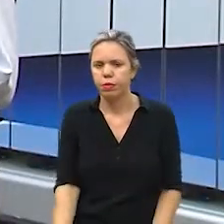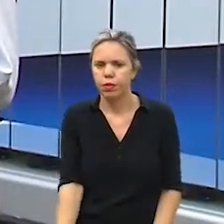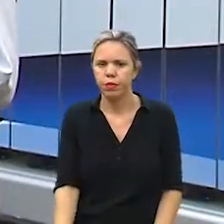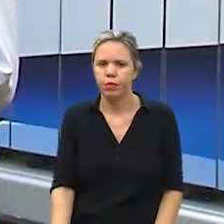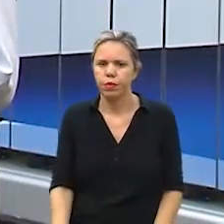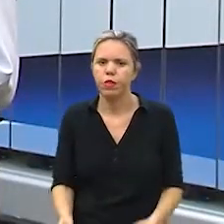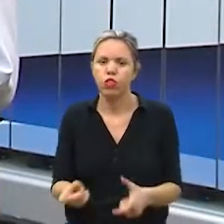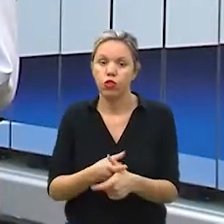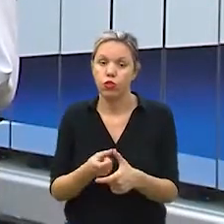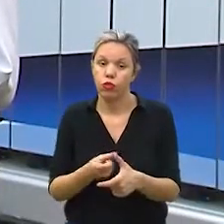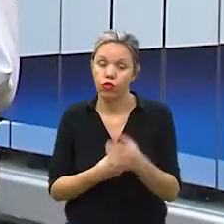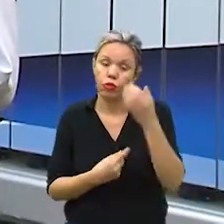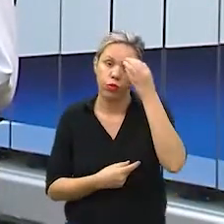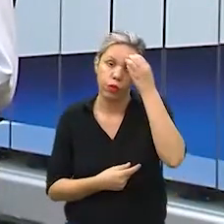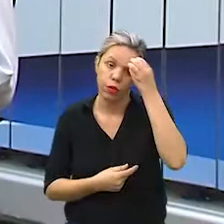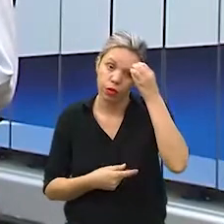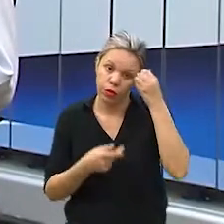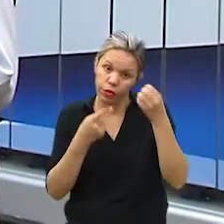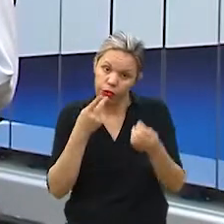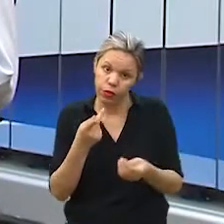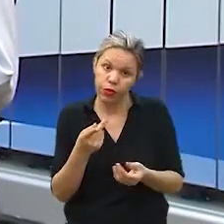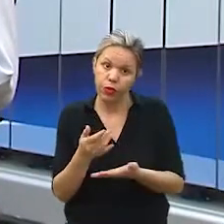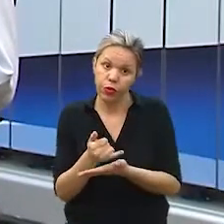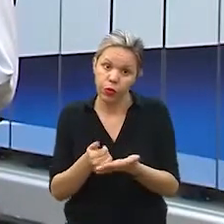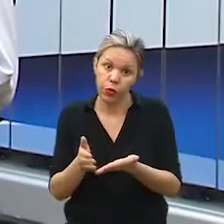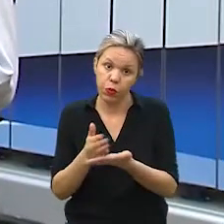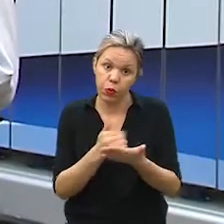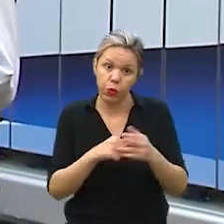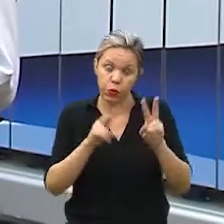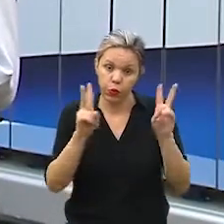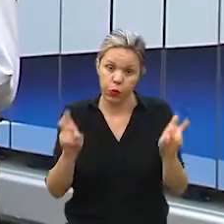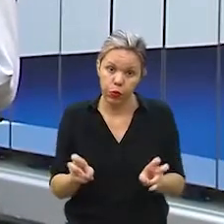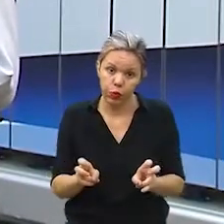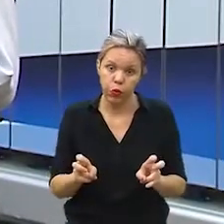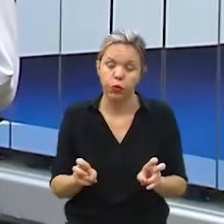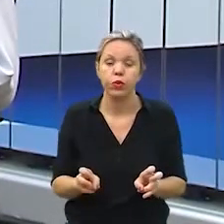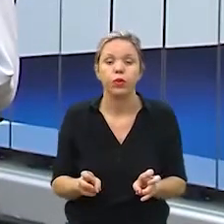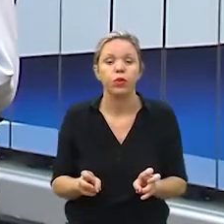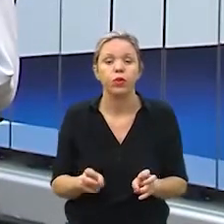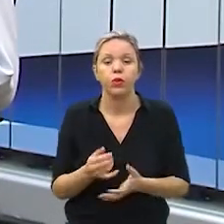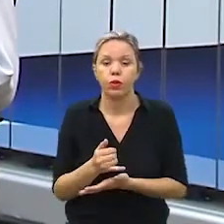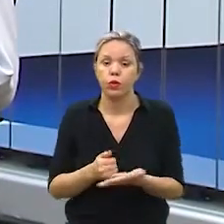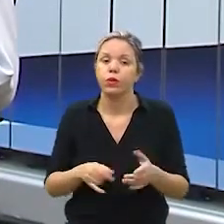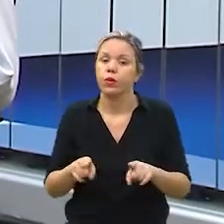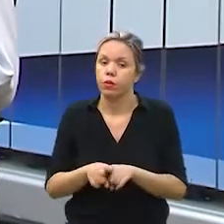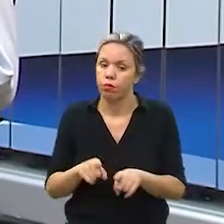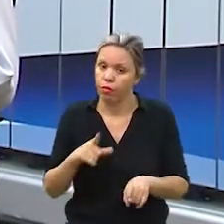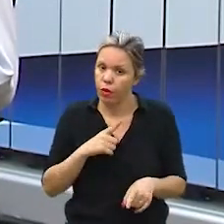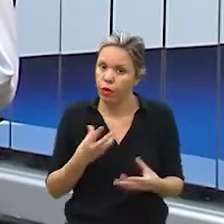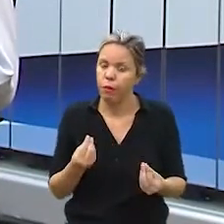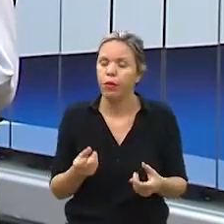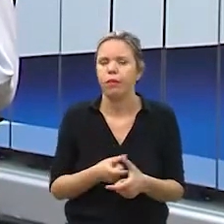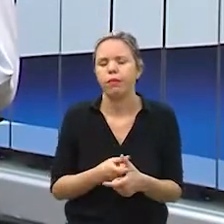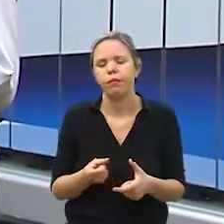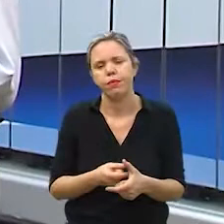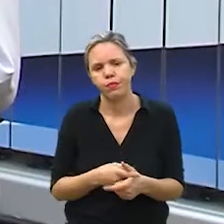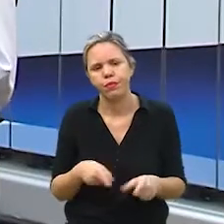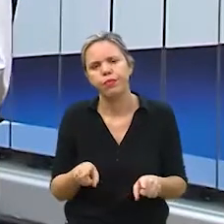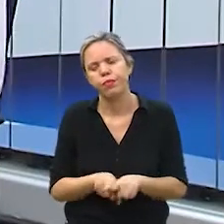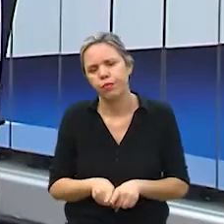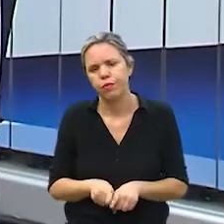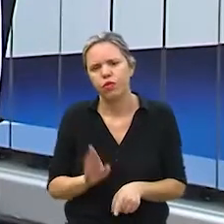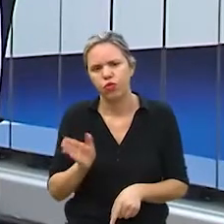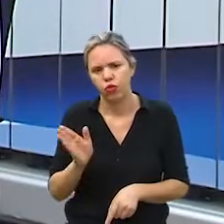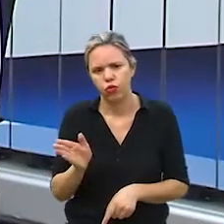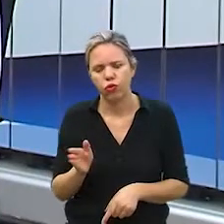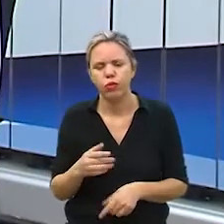as despesas. A gente está falando aqui sobre as receitas em relação aos impostos, mas nós temos as despesas também que